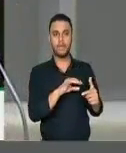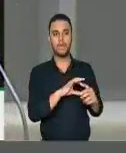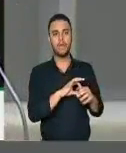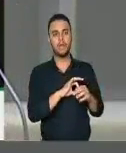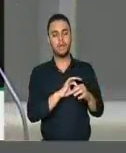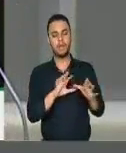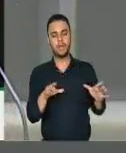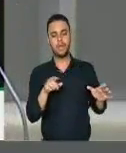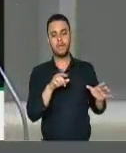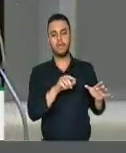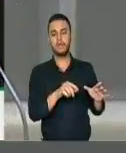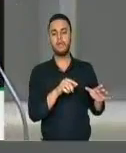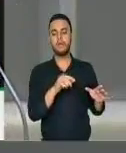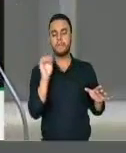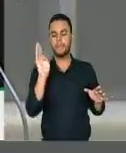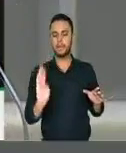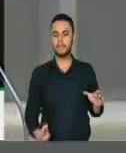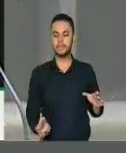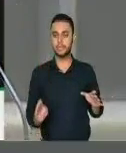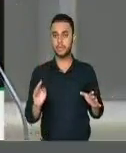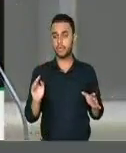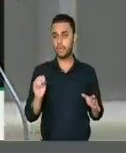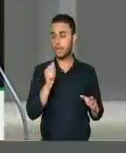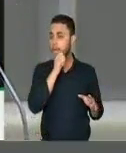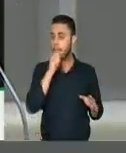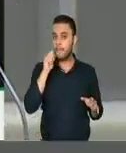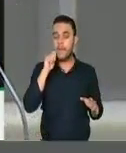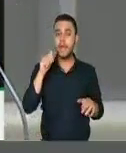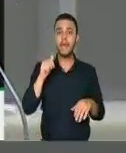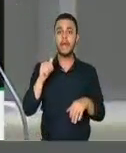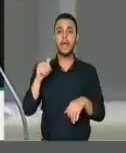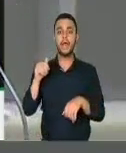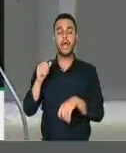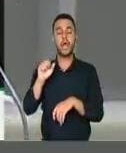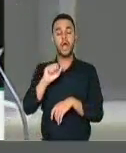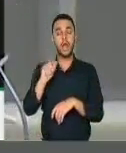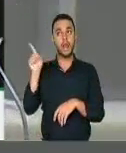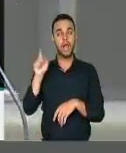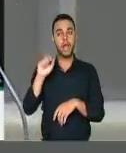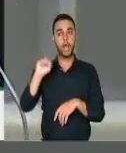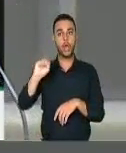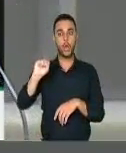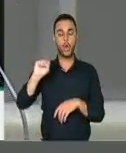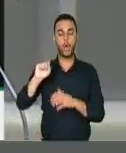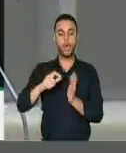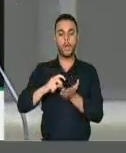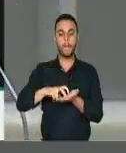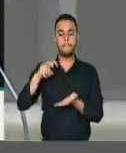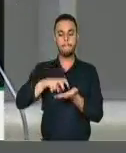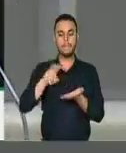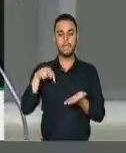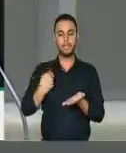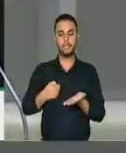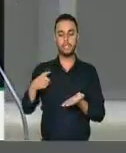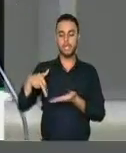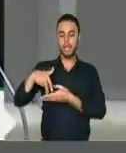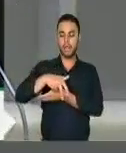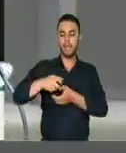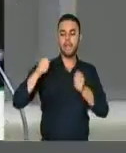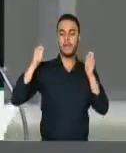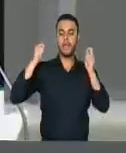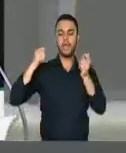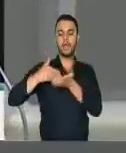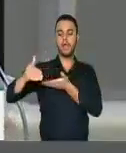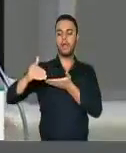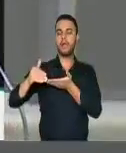No Amapá, às 8 horas da manhã, vamos fazer uma passeata desde a Praça da Bandeira, às